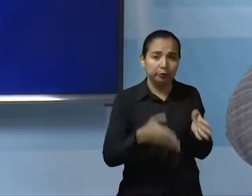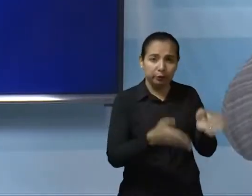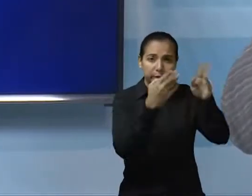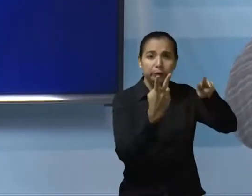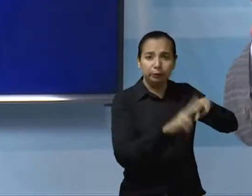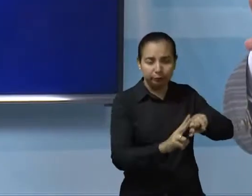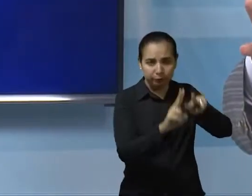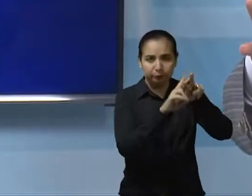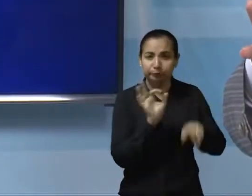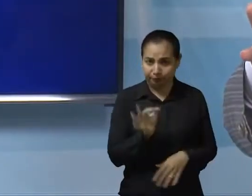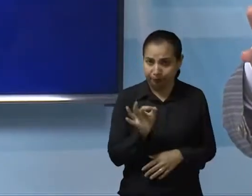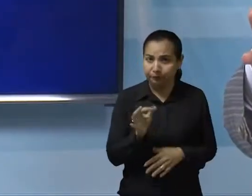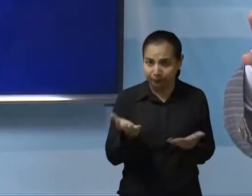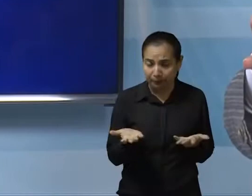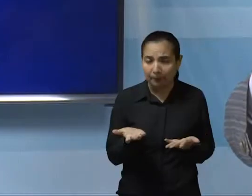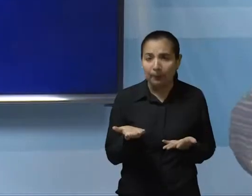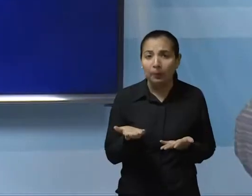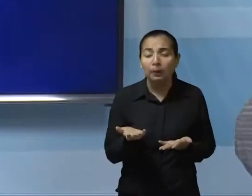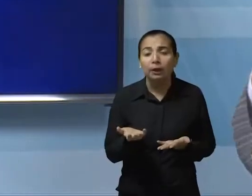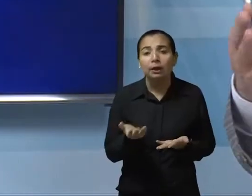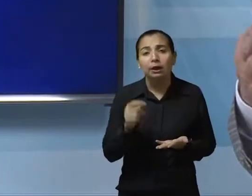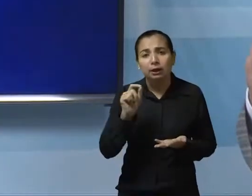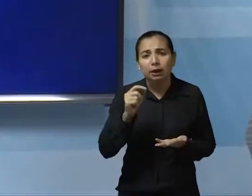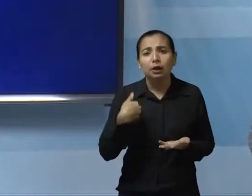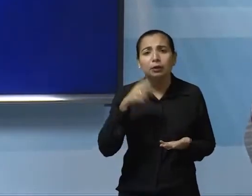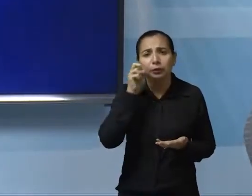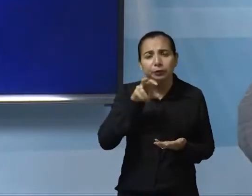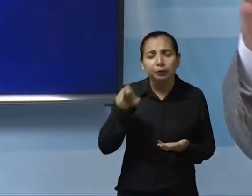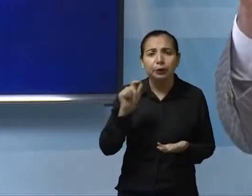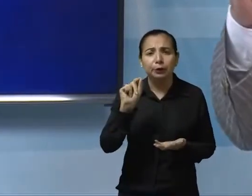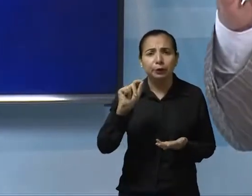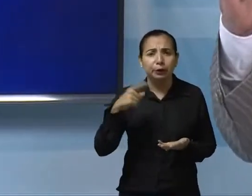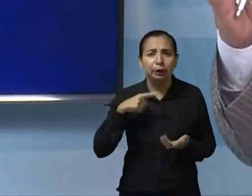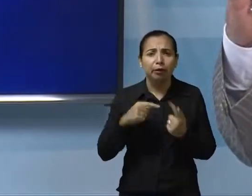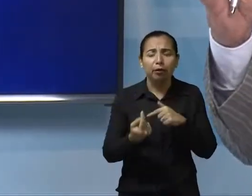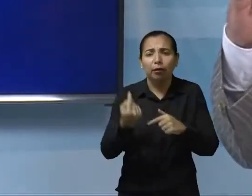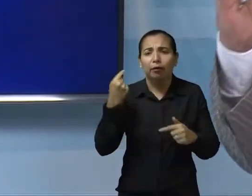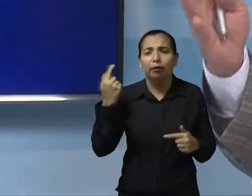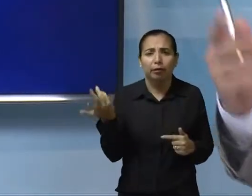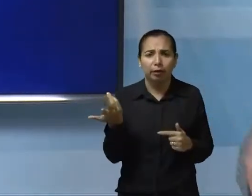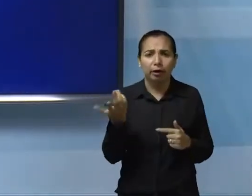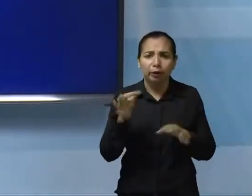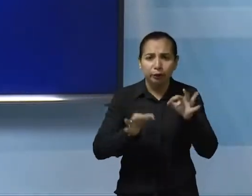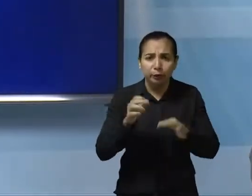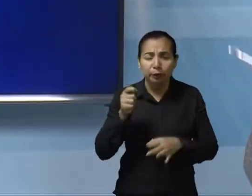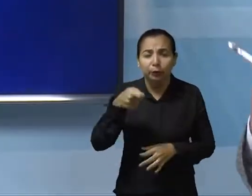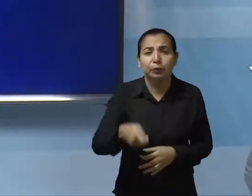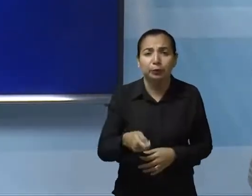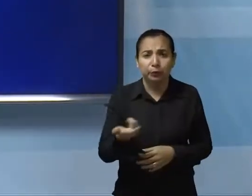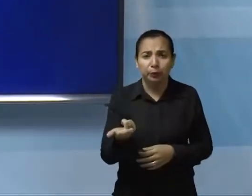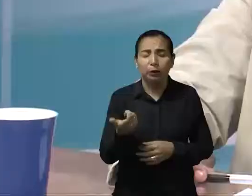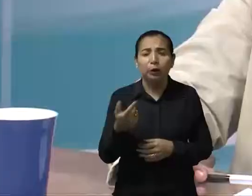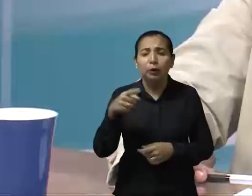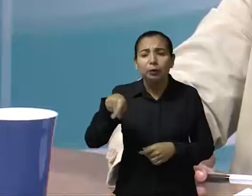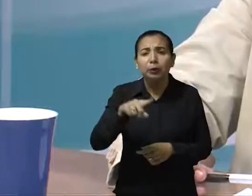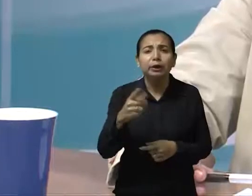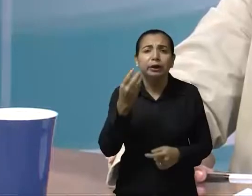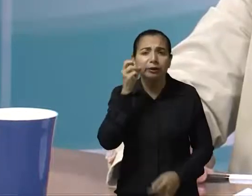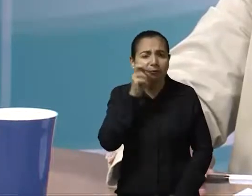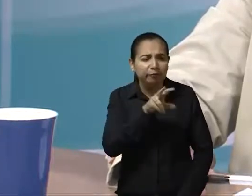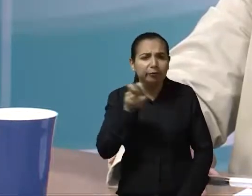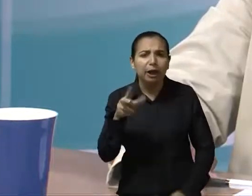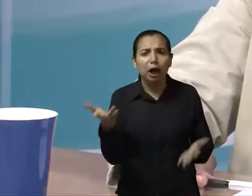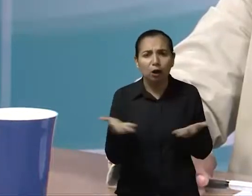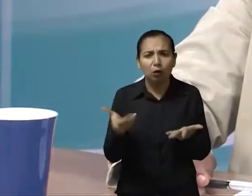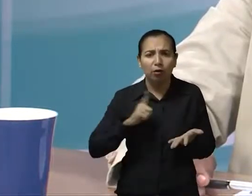juízes condenam e põe lá em situações que a masmorra é mais ou menos o que melhor define. Qual é a expectativa